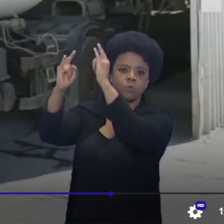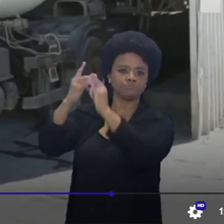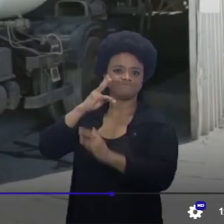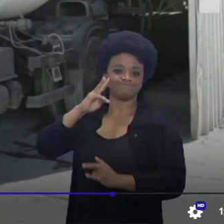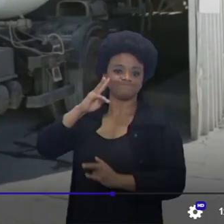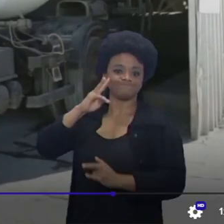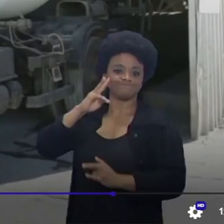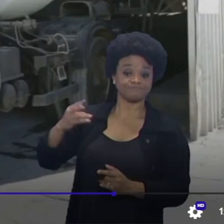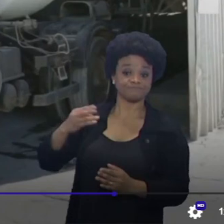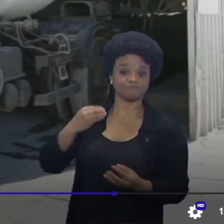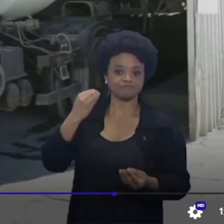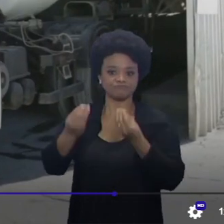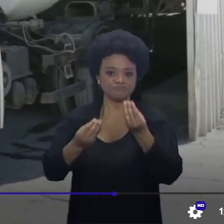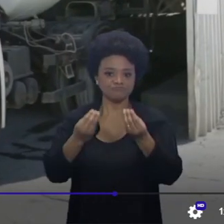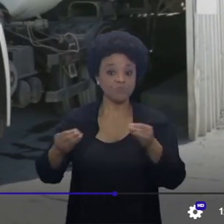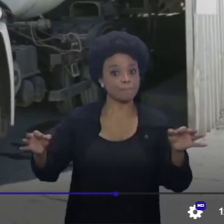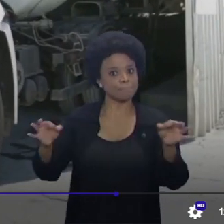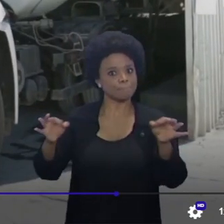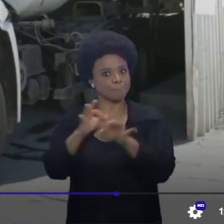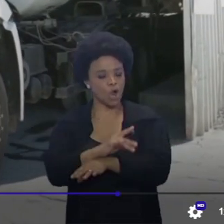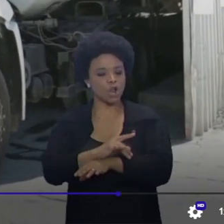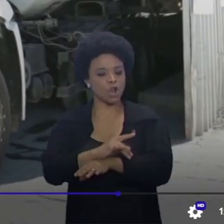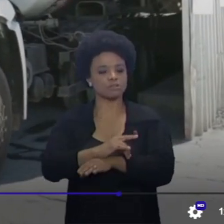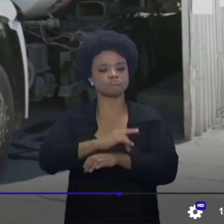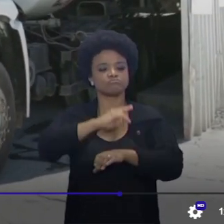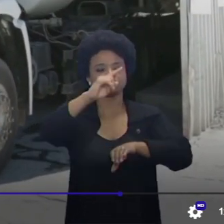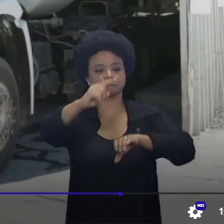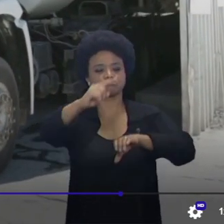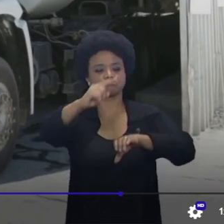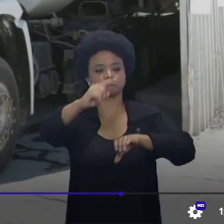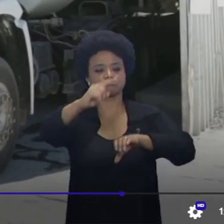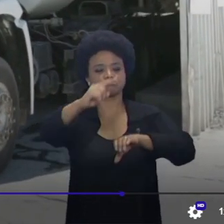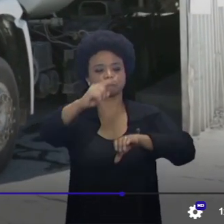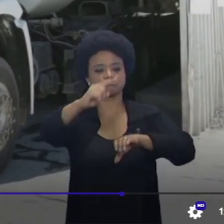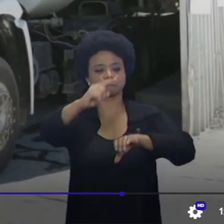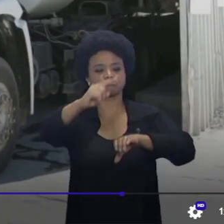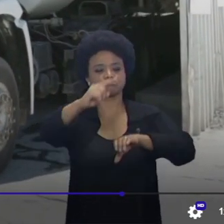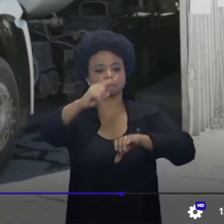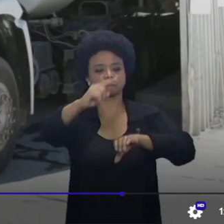Na usina de concretagem, o caminhão betoneira é carregado.